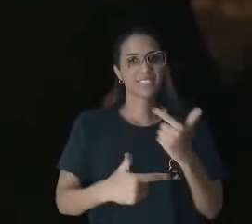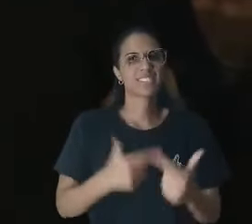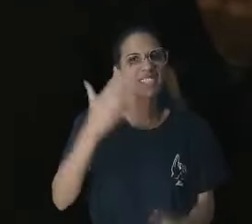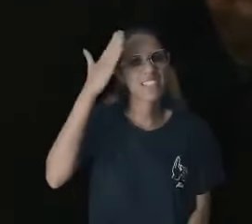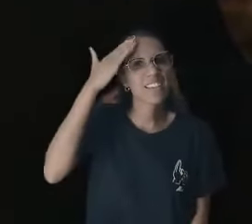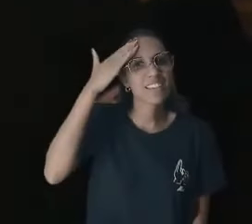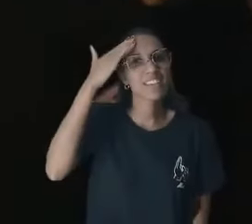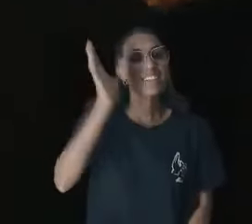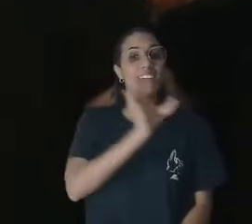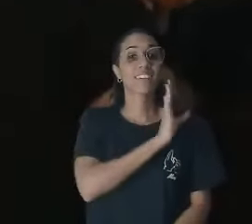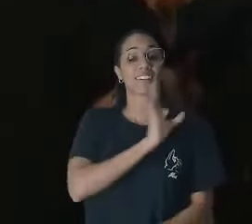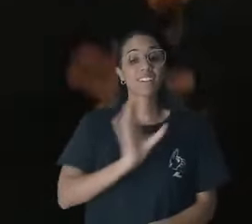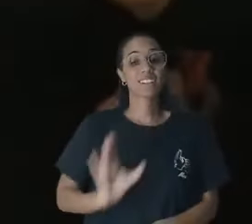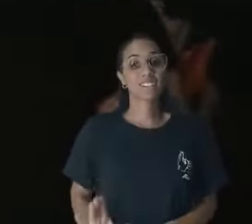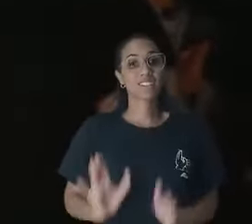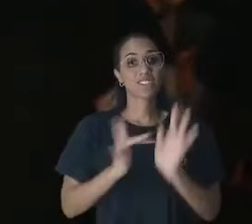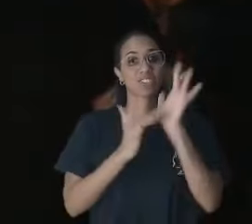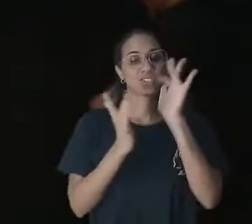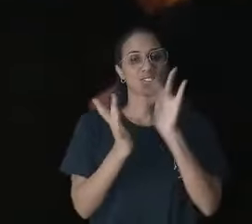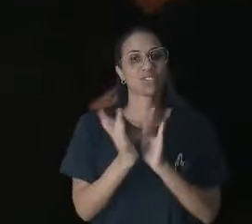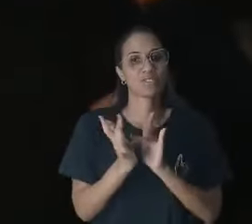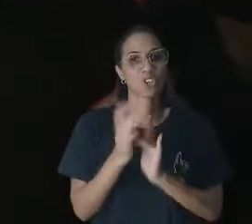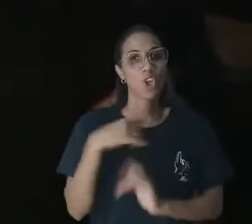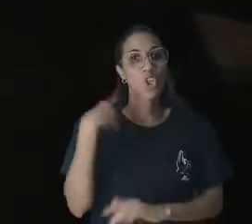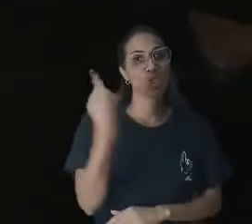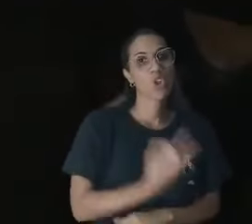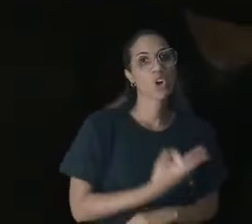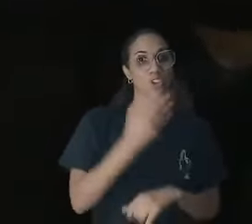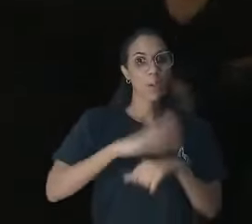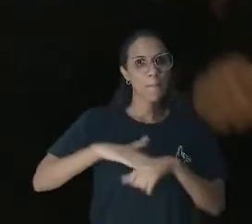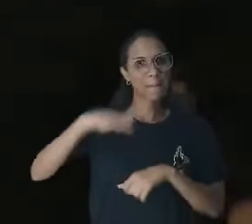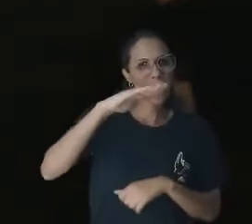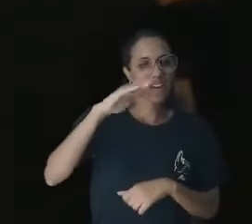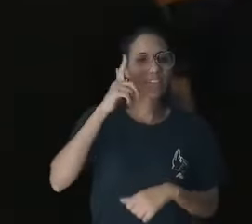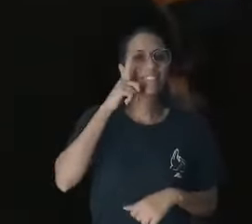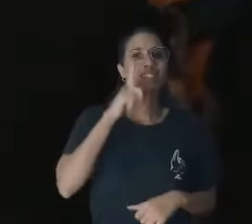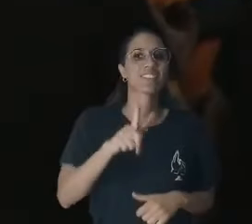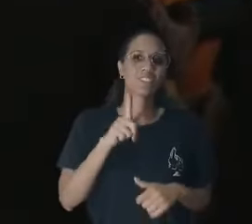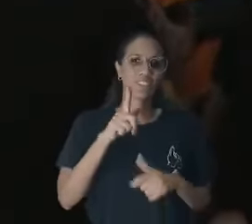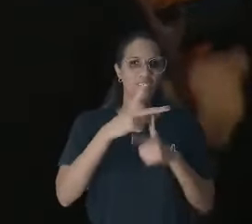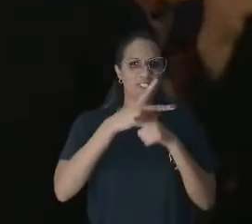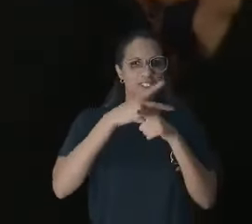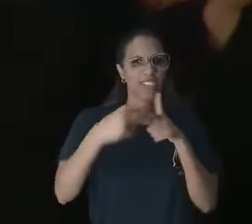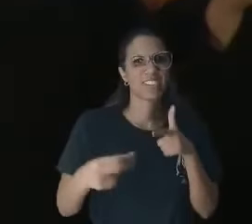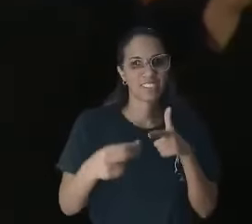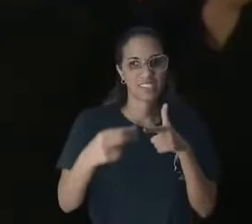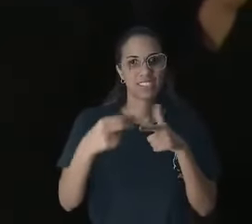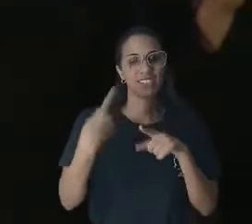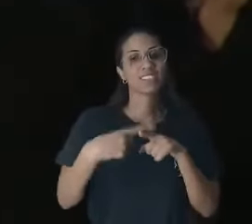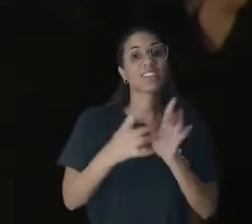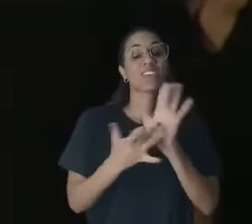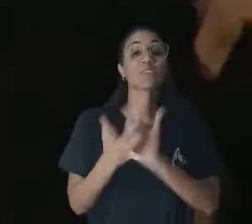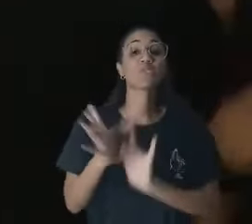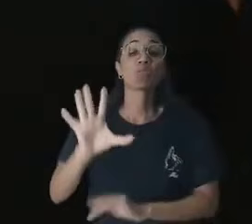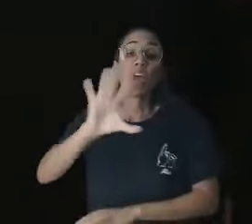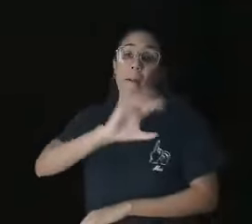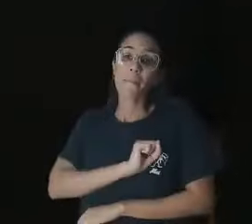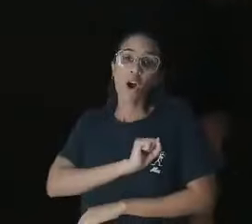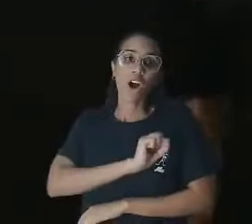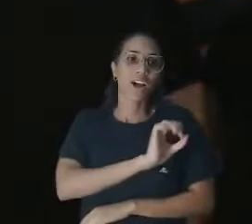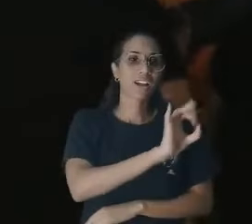Cristo Jesus, nós somos mais do que vencedores, por meio daquele que nos